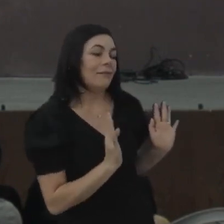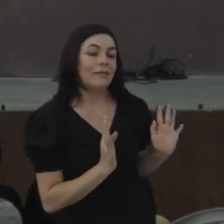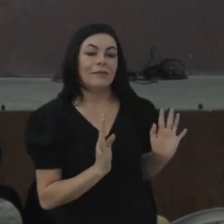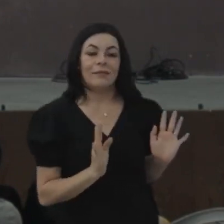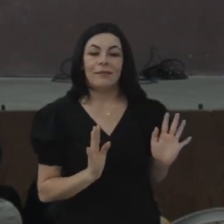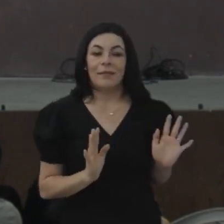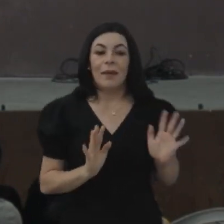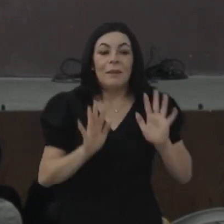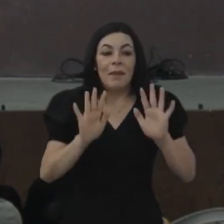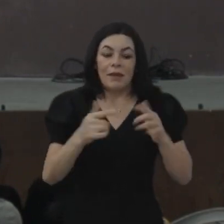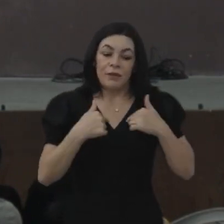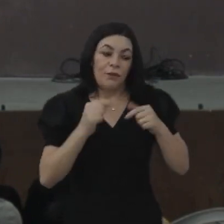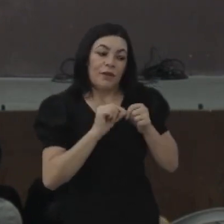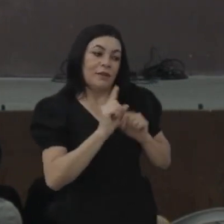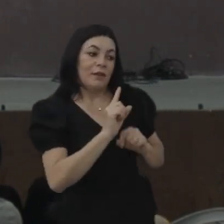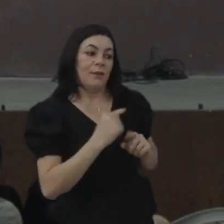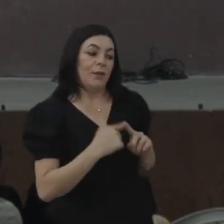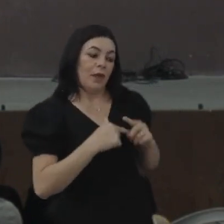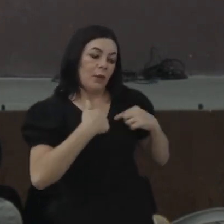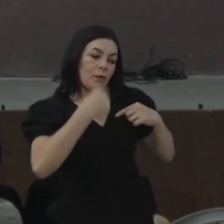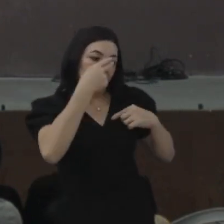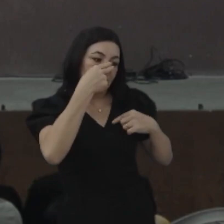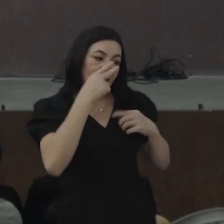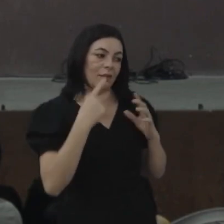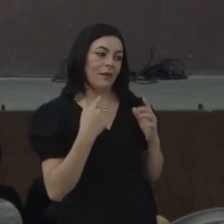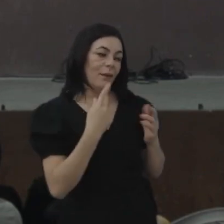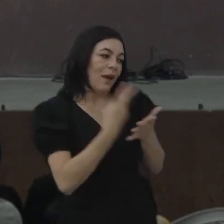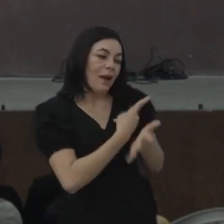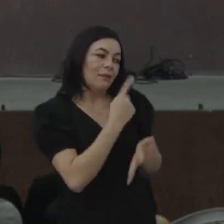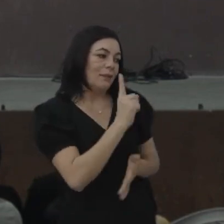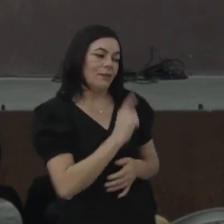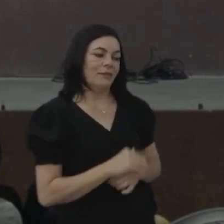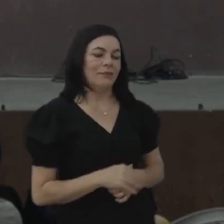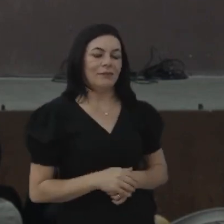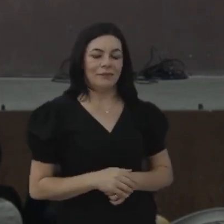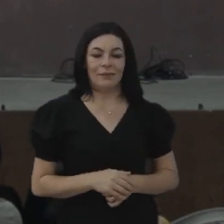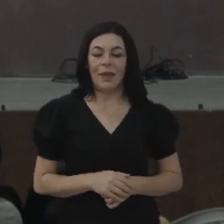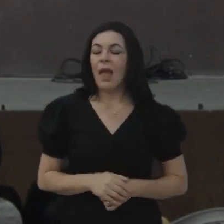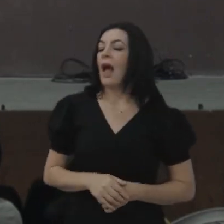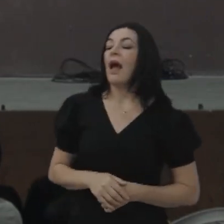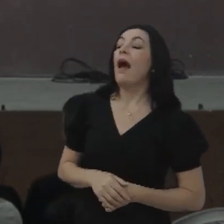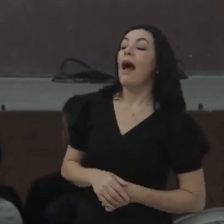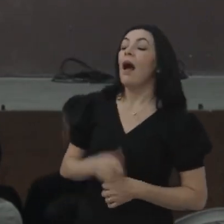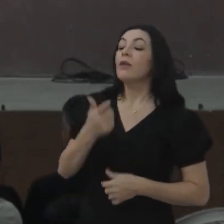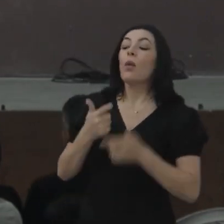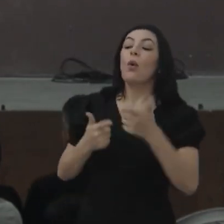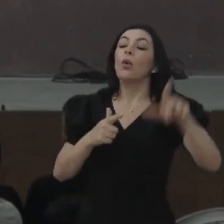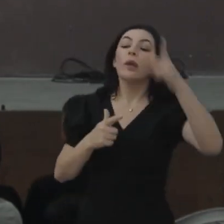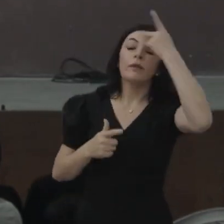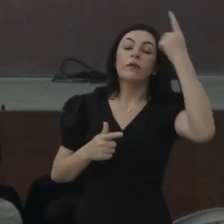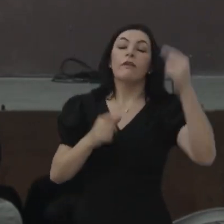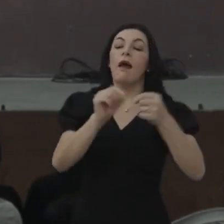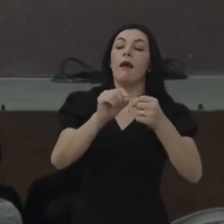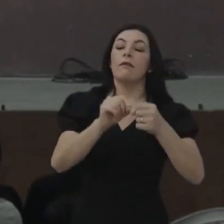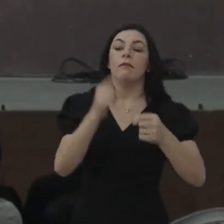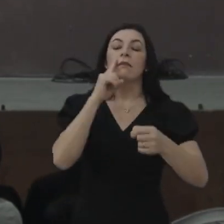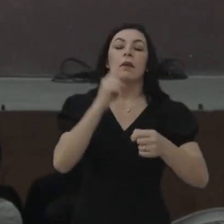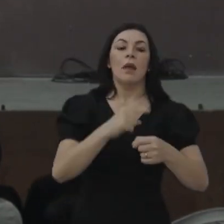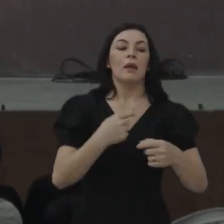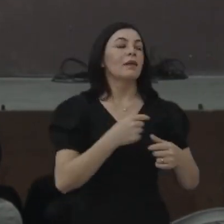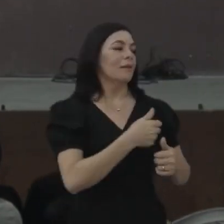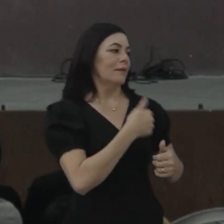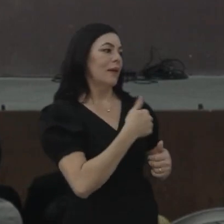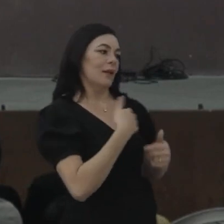assim, isso aqui eu não vou fazer, porque eu sou crente, eu não faço isso. Então me dê que eu mando outro fazer. Beleza, mas eu não